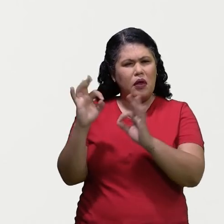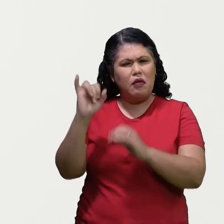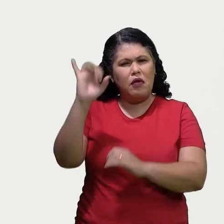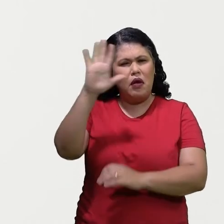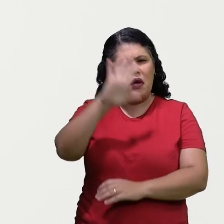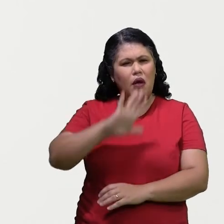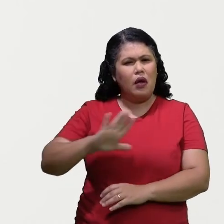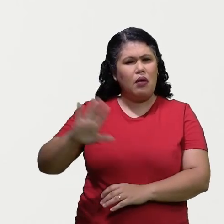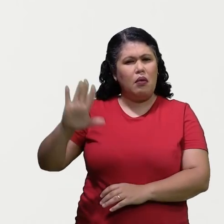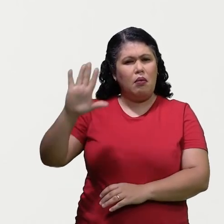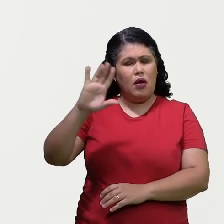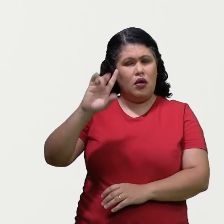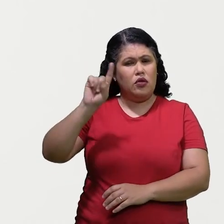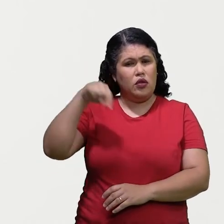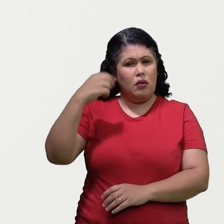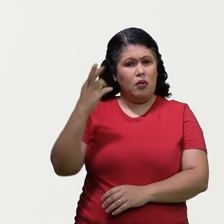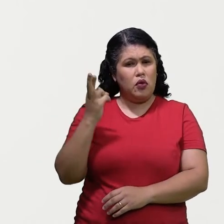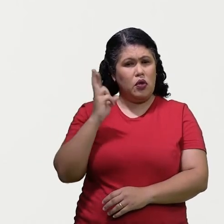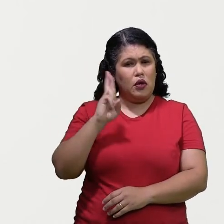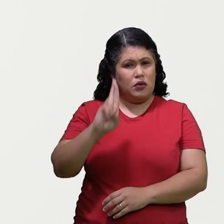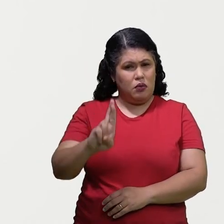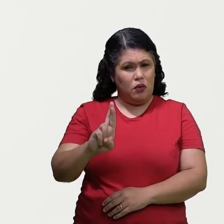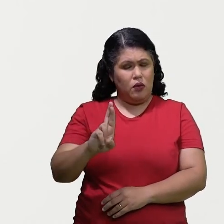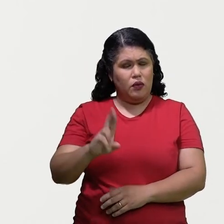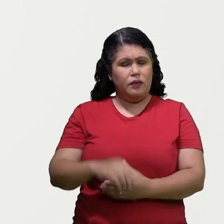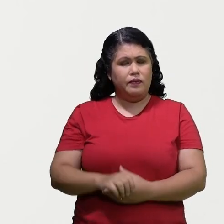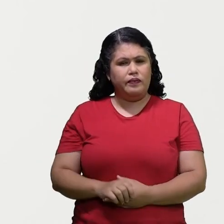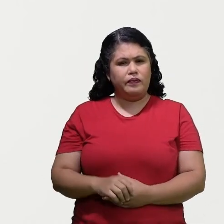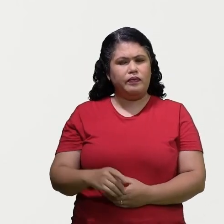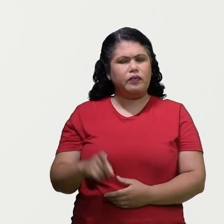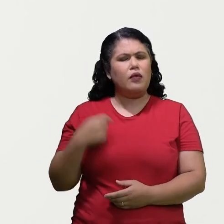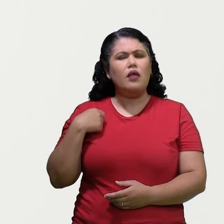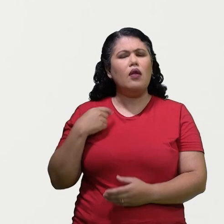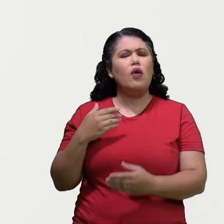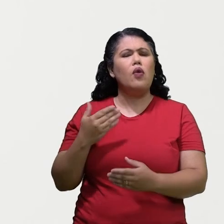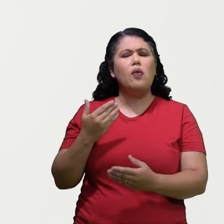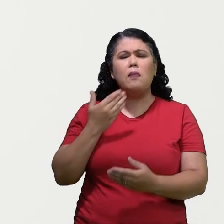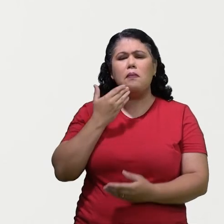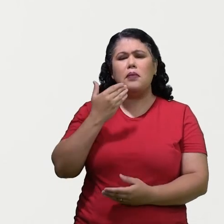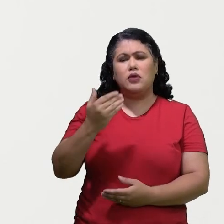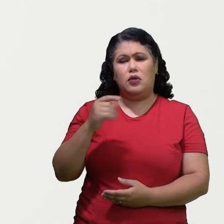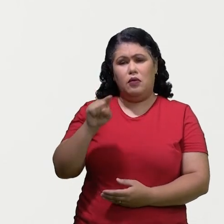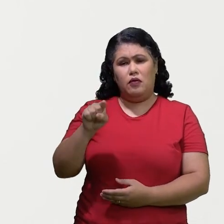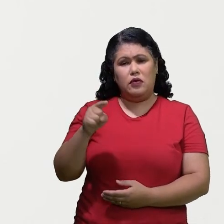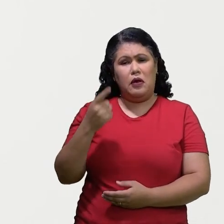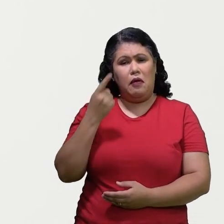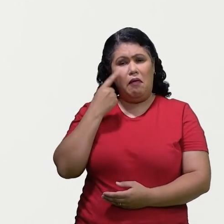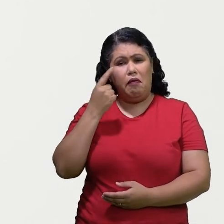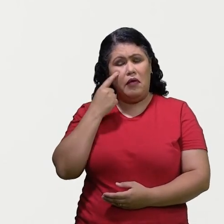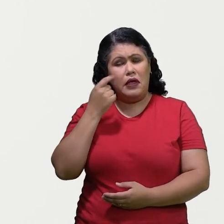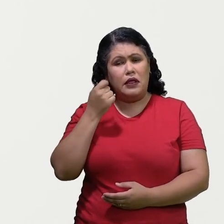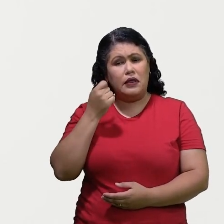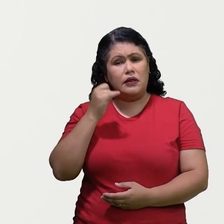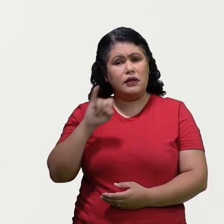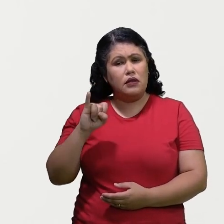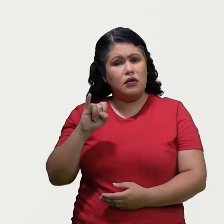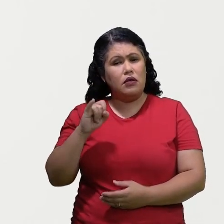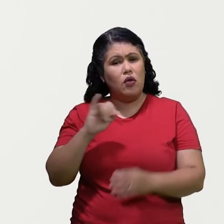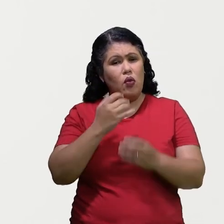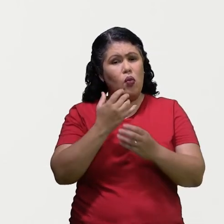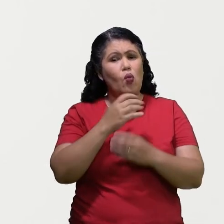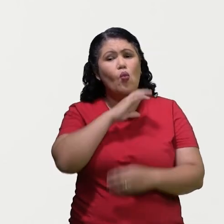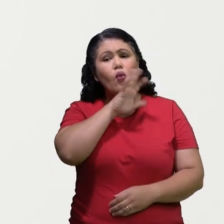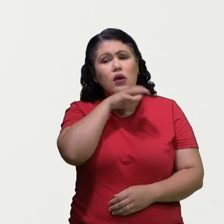conforme as orientações. Aqui eu pedi para vocês identificar os animais, se eles são invertebrados e vertebrados. Tudo bem?